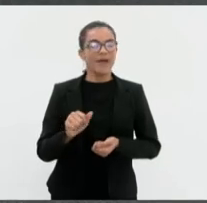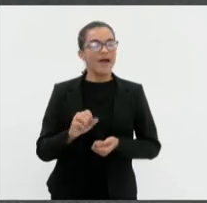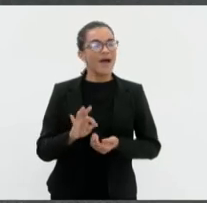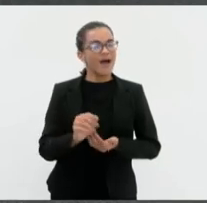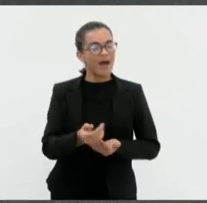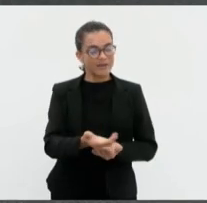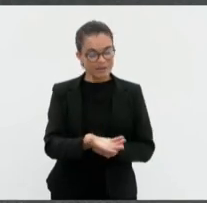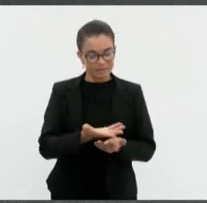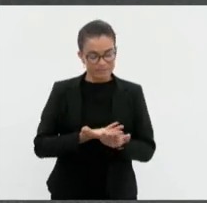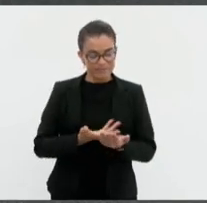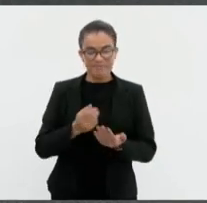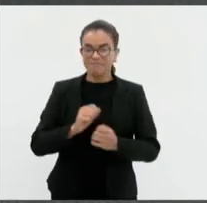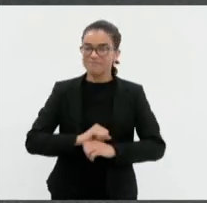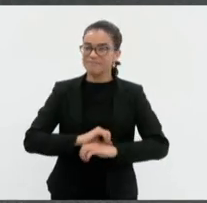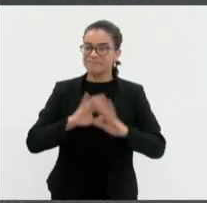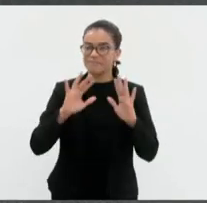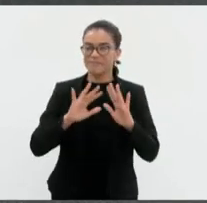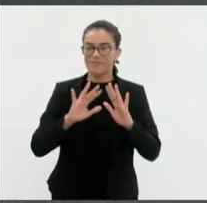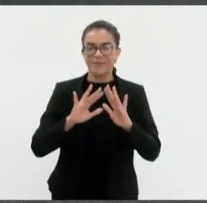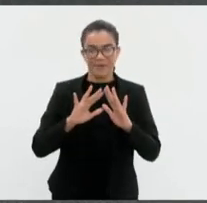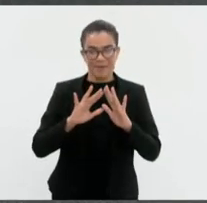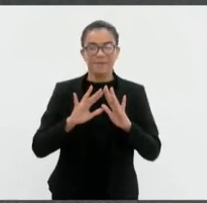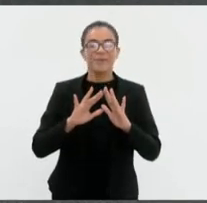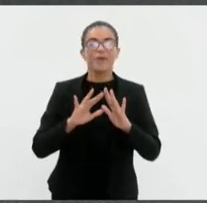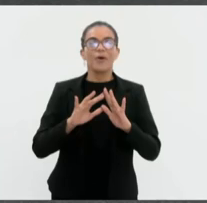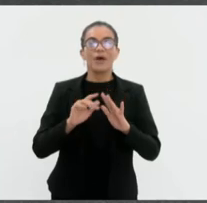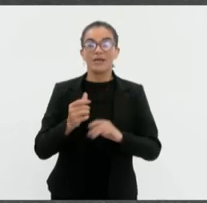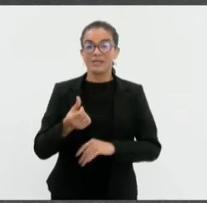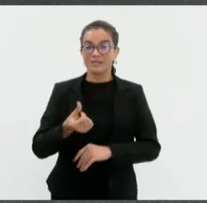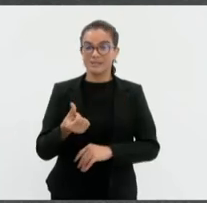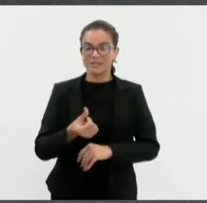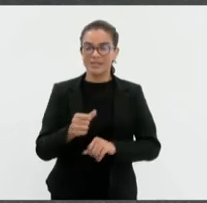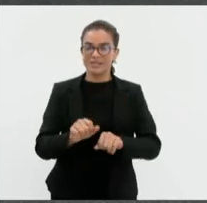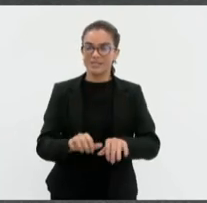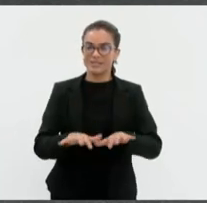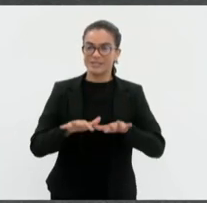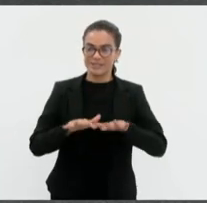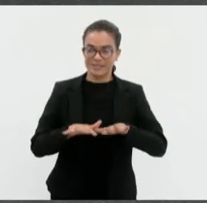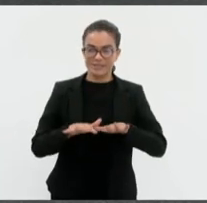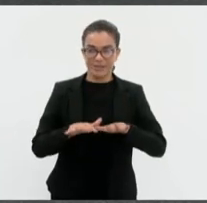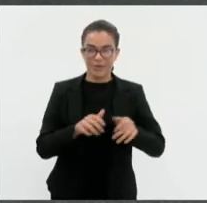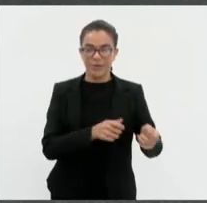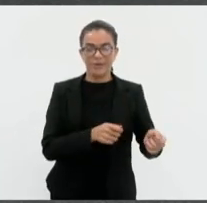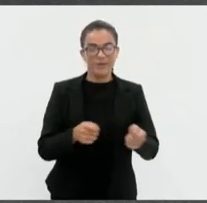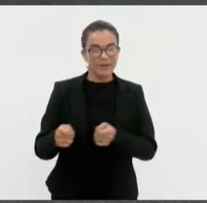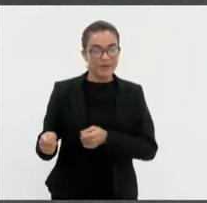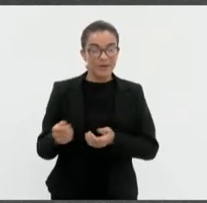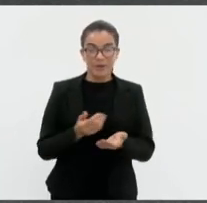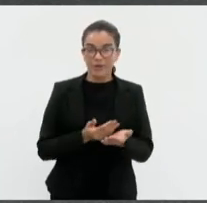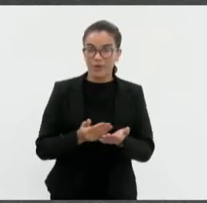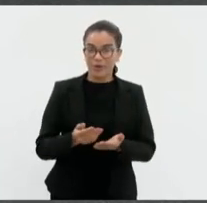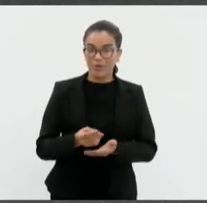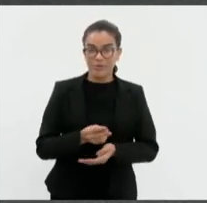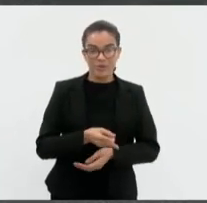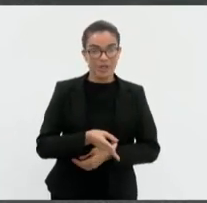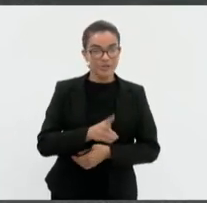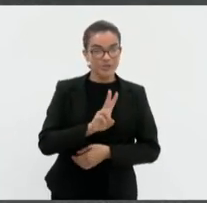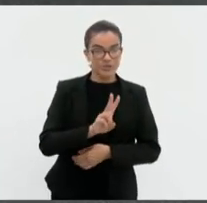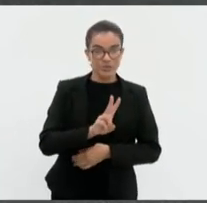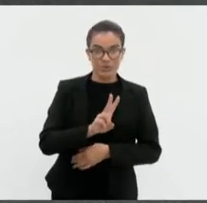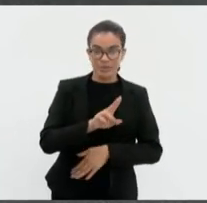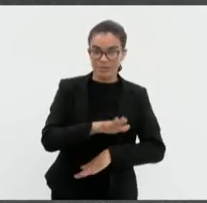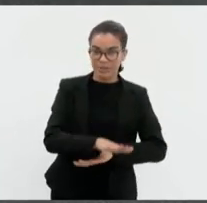exatidão o ocorrido na sexta sessão ordinária que é iniciada às 14